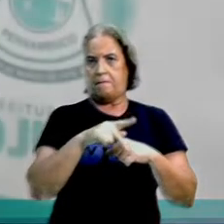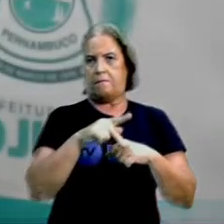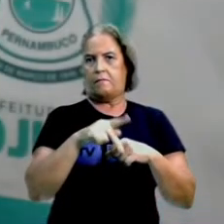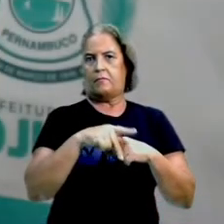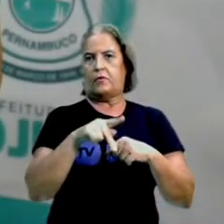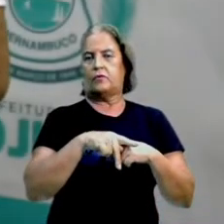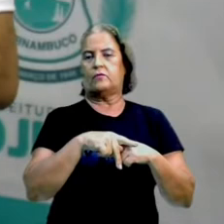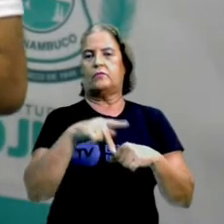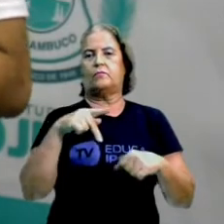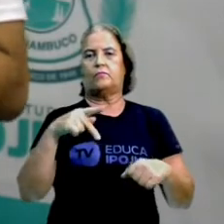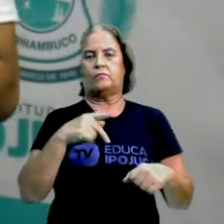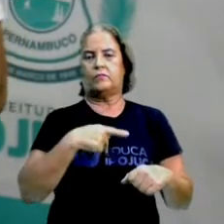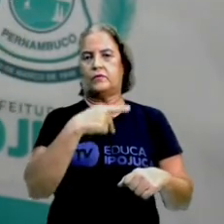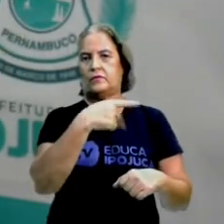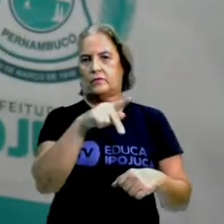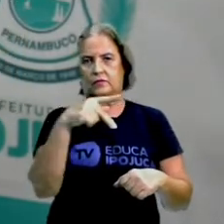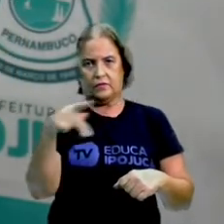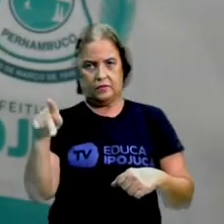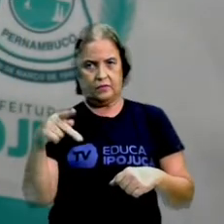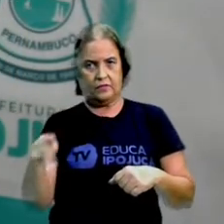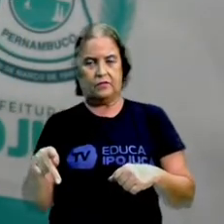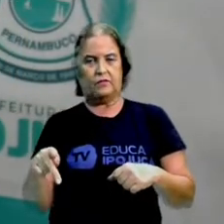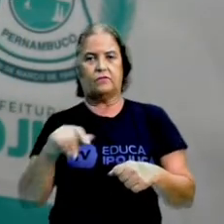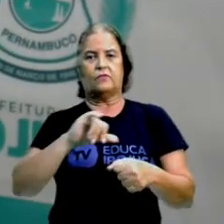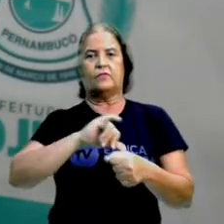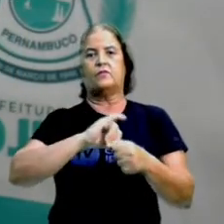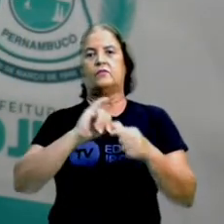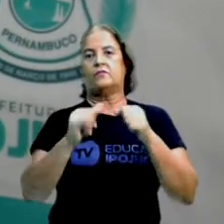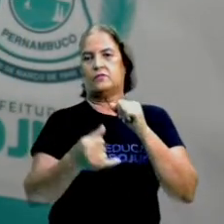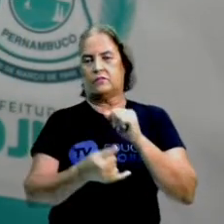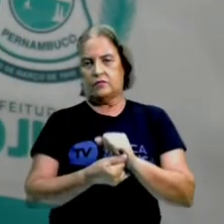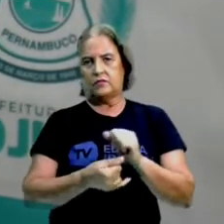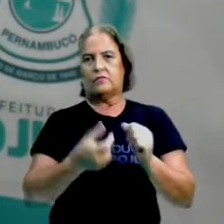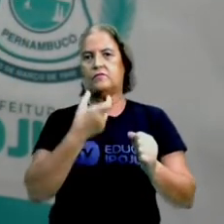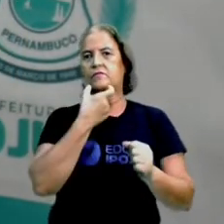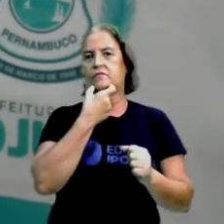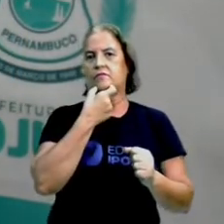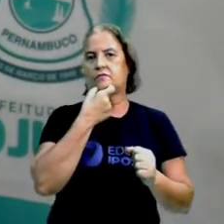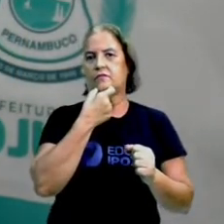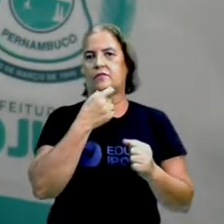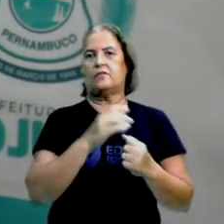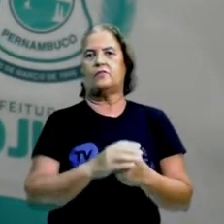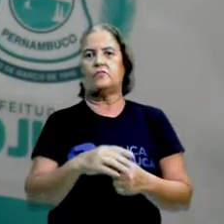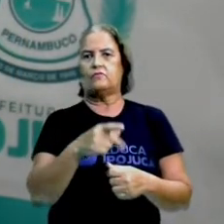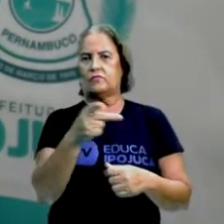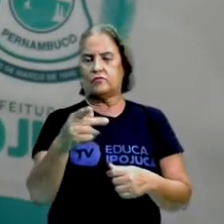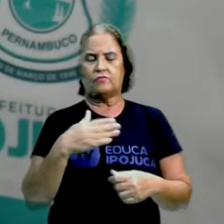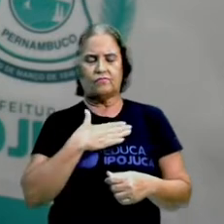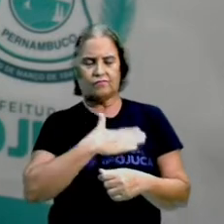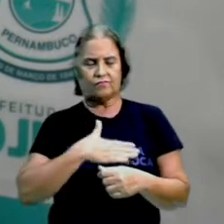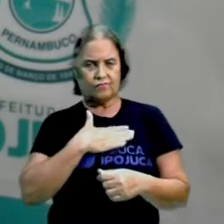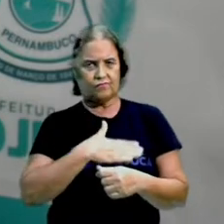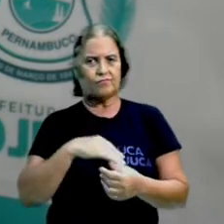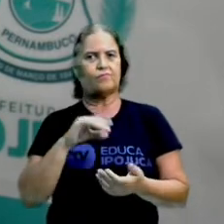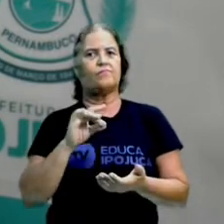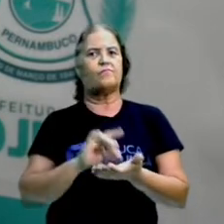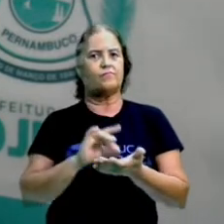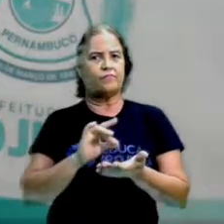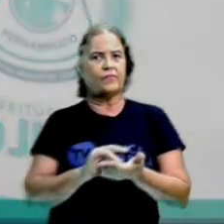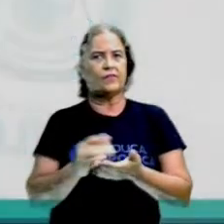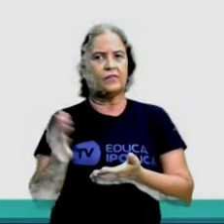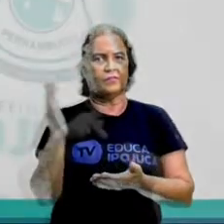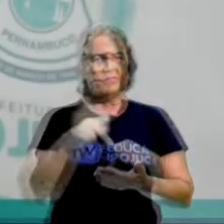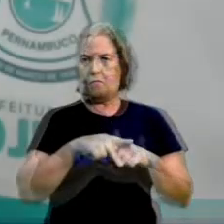seja, os pronomes possessivos adjetivos da língua inglesa. Vocês vão gostar, eu tenho certeza. Let's